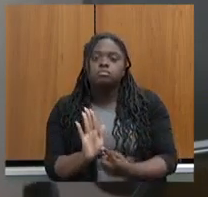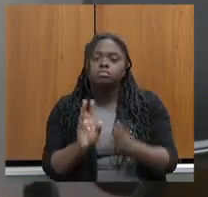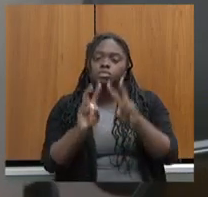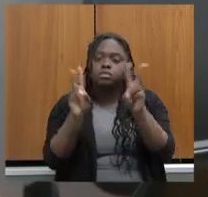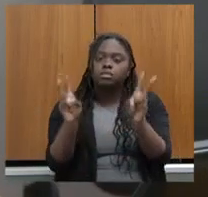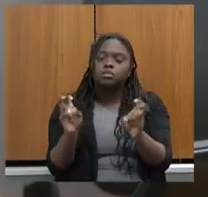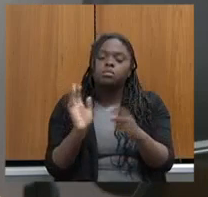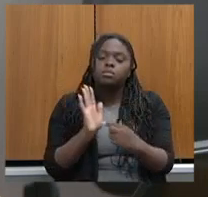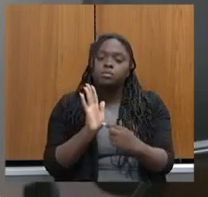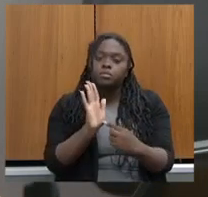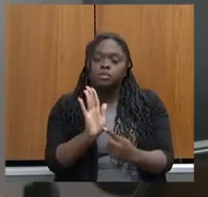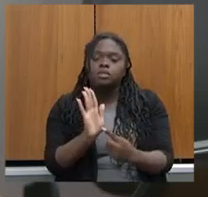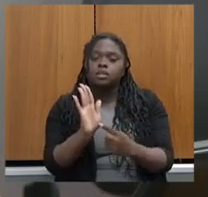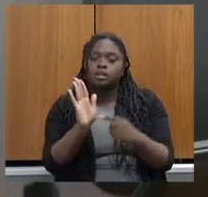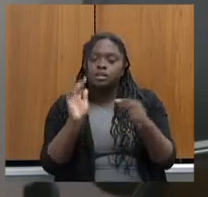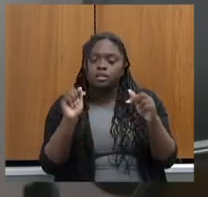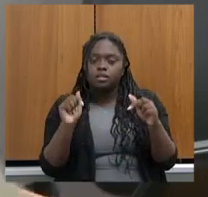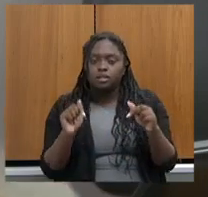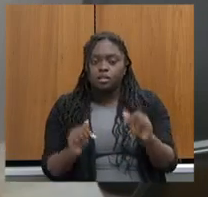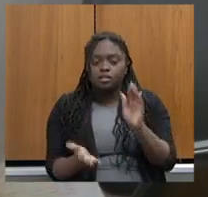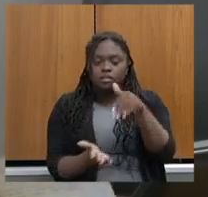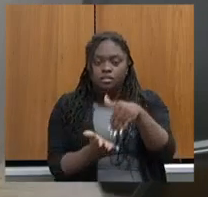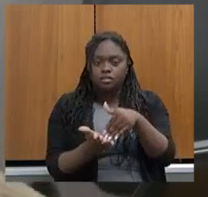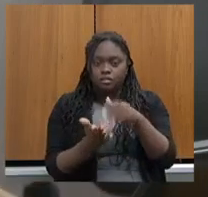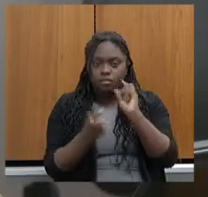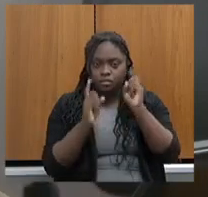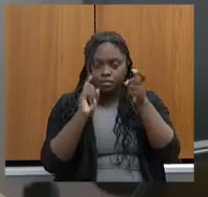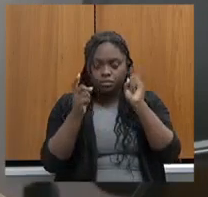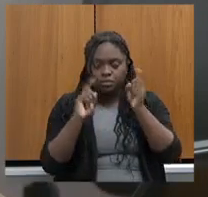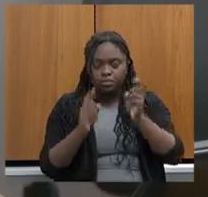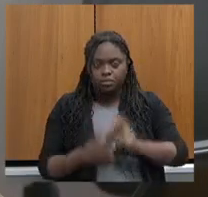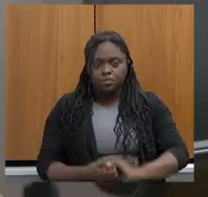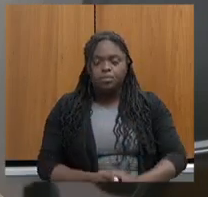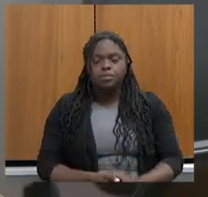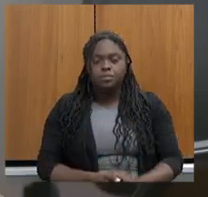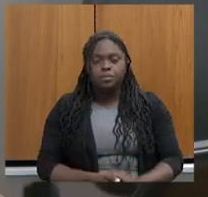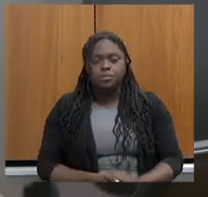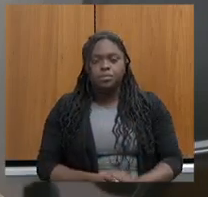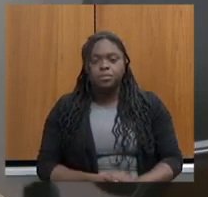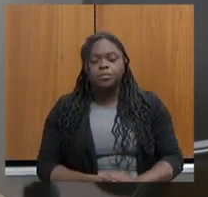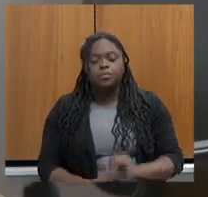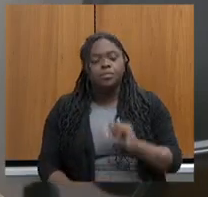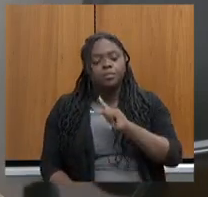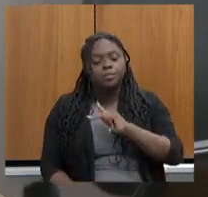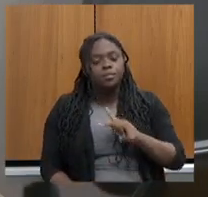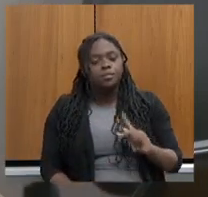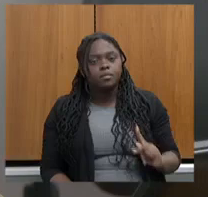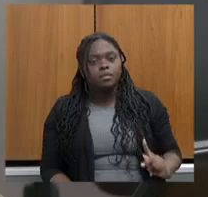abordado que serão liberados deliberadas ao final desta reunião presença